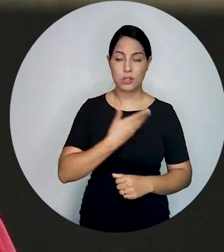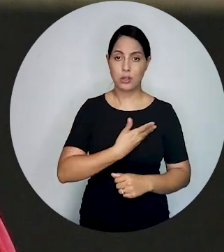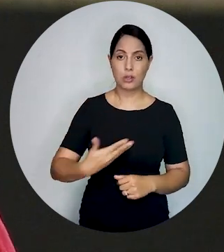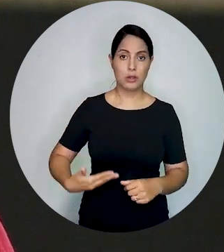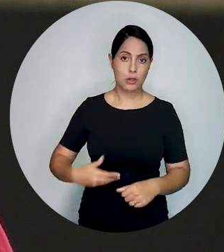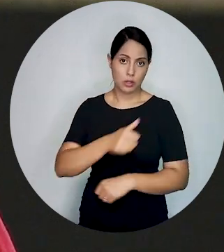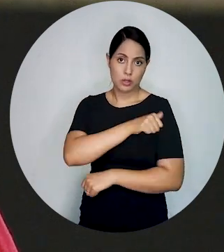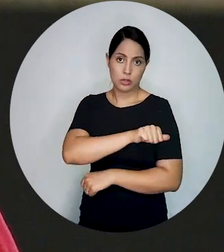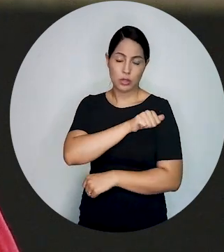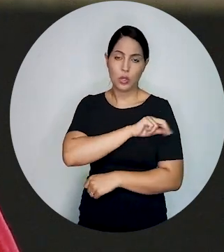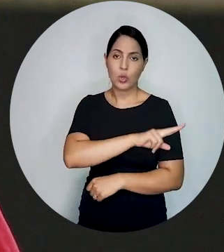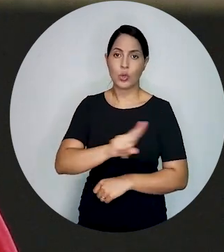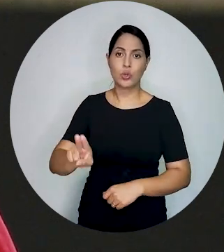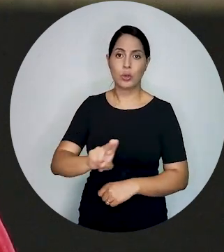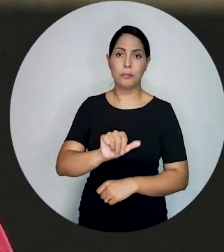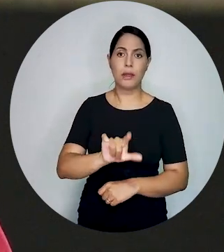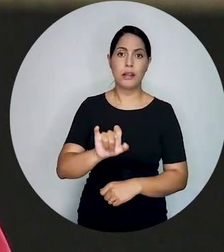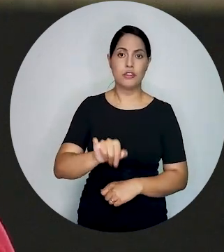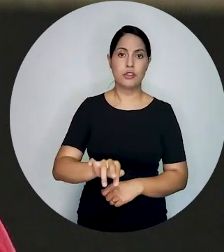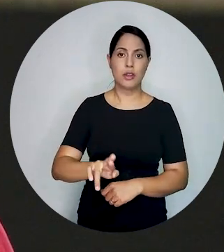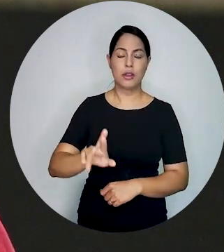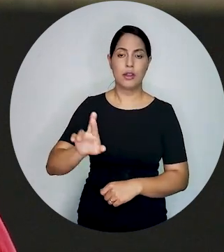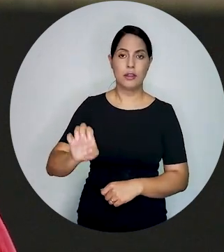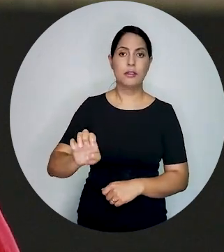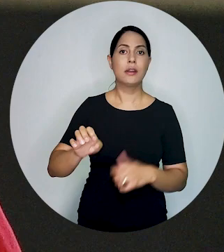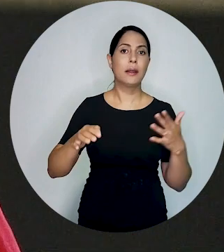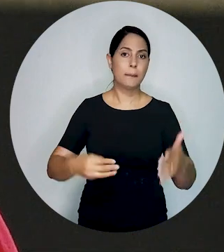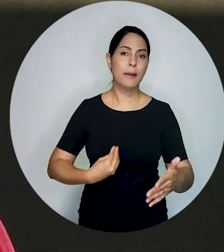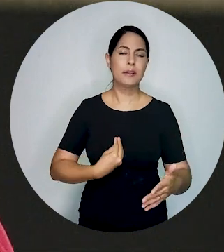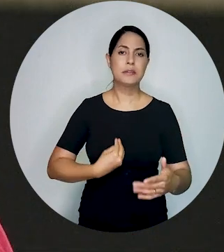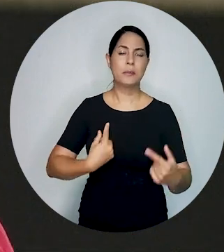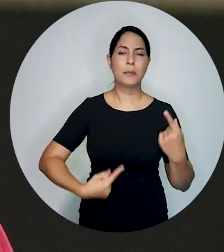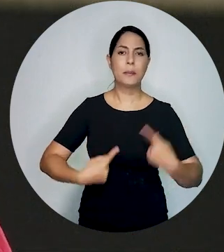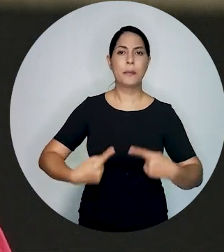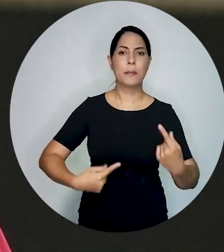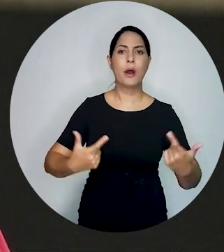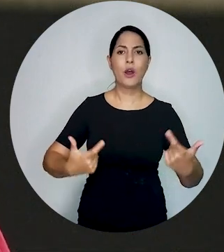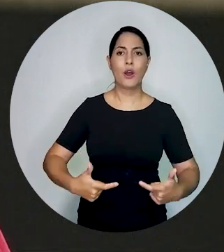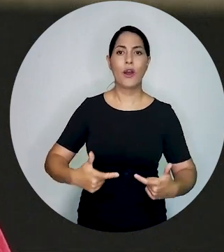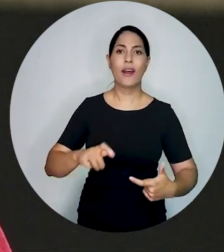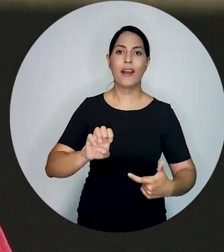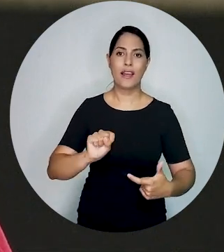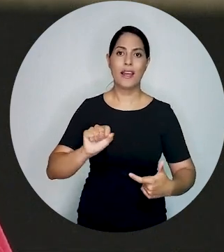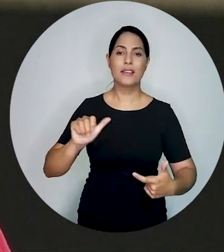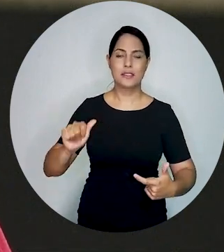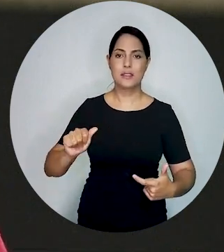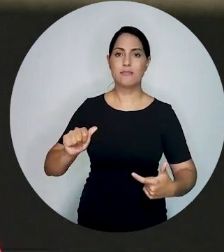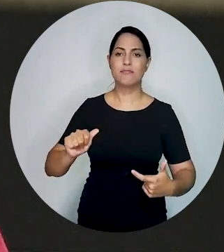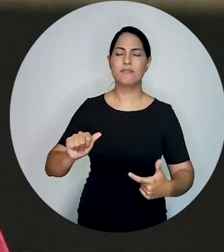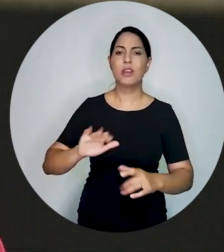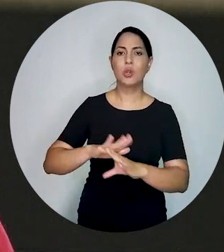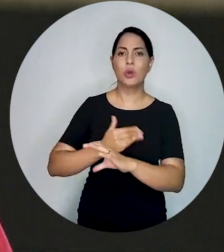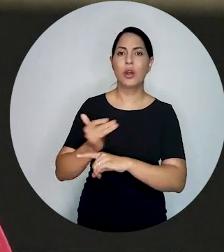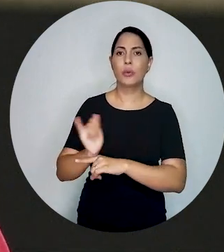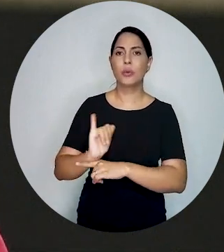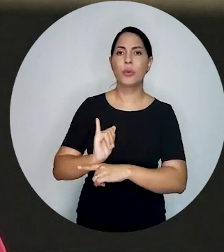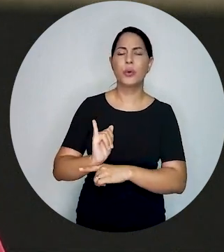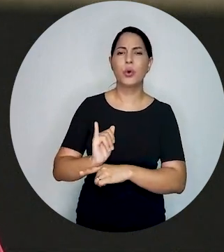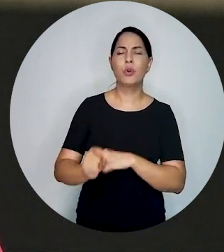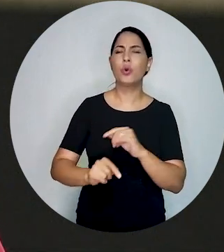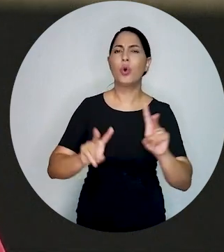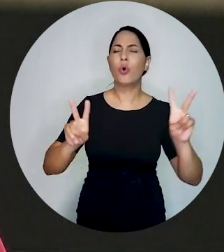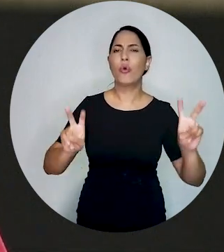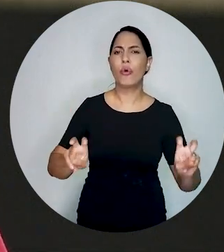de Justiça do Rio de Janeiro, Alexandre Freitas Câmara, também participou de debates da ESA Nacional. Um deles abordou